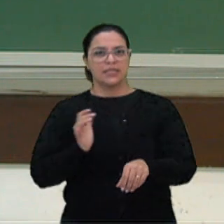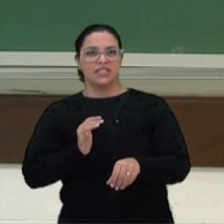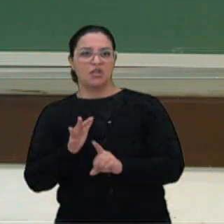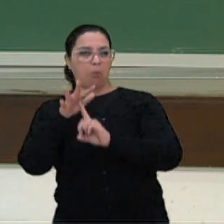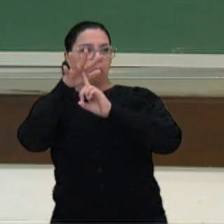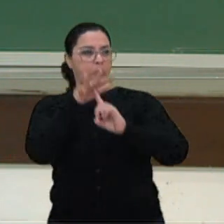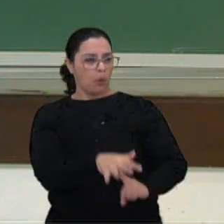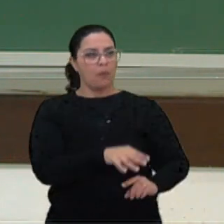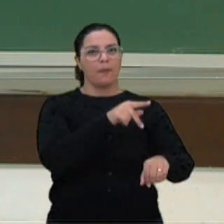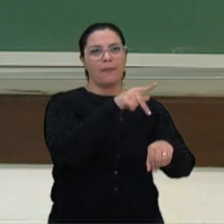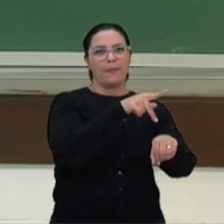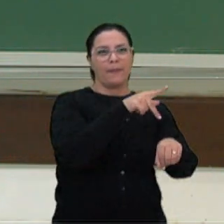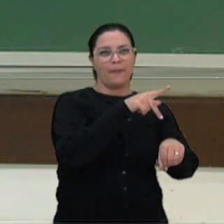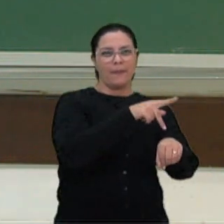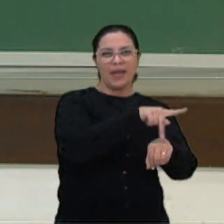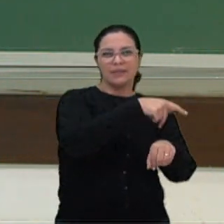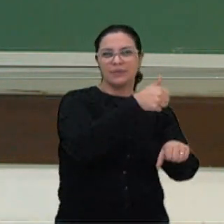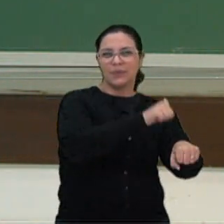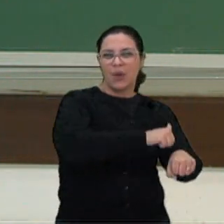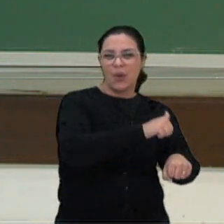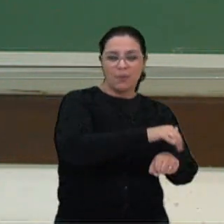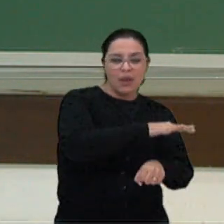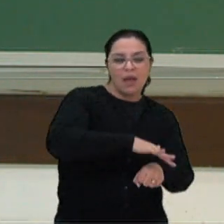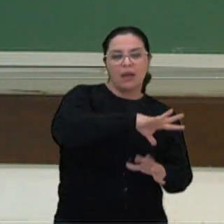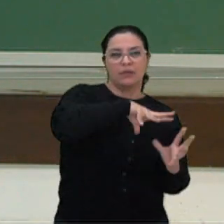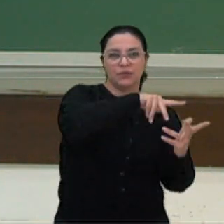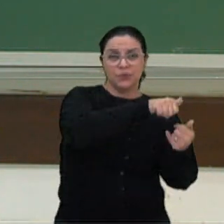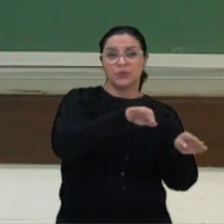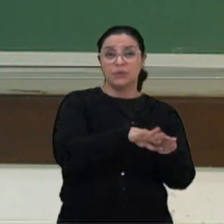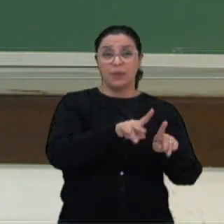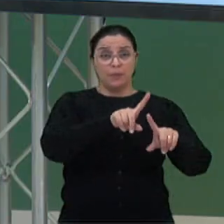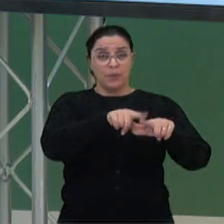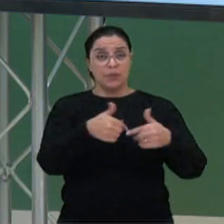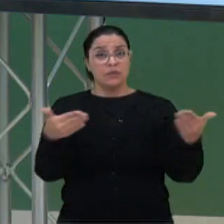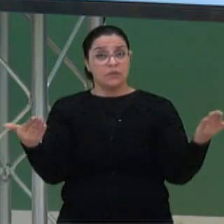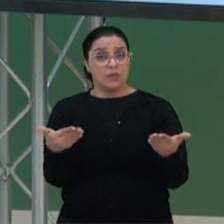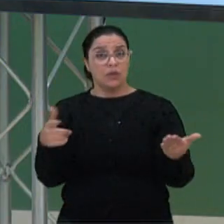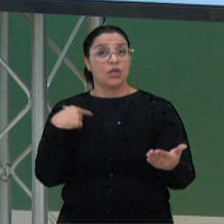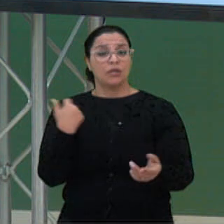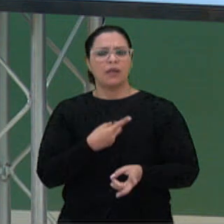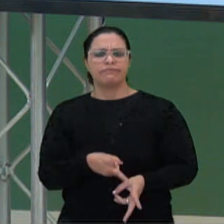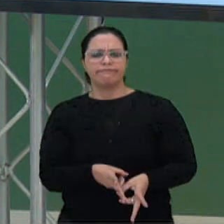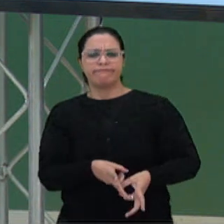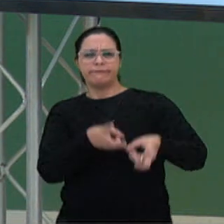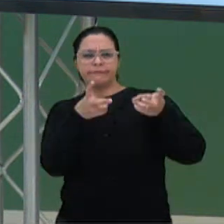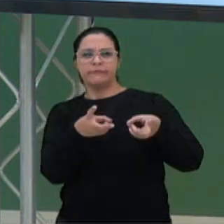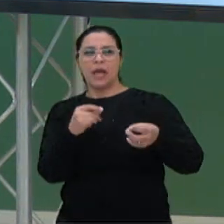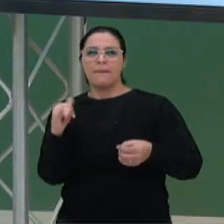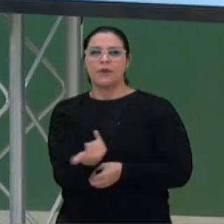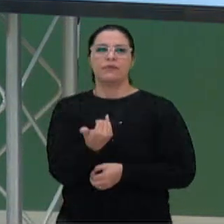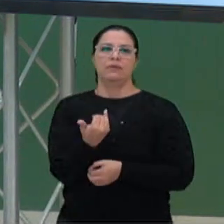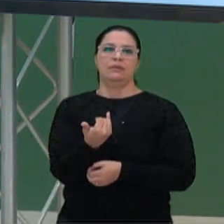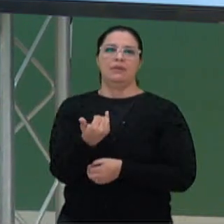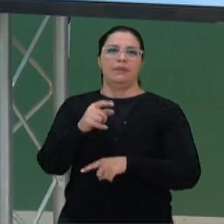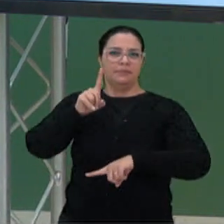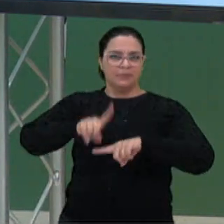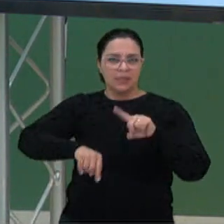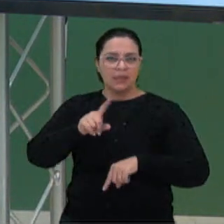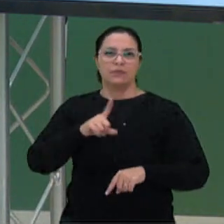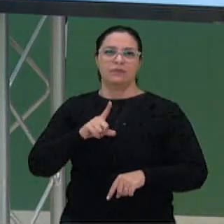os países pobres e outras áreas do mundo, enfim, no sentido de explorar os recursos,